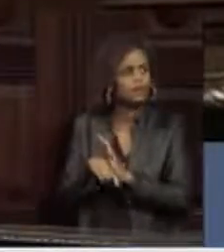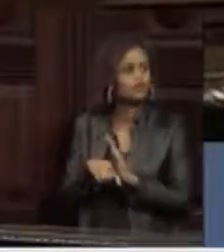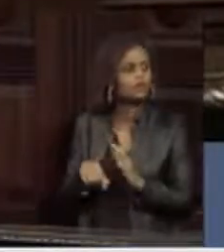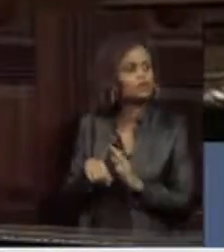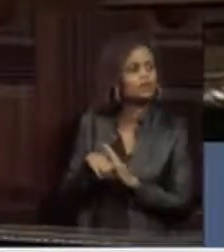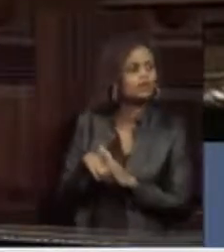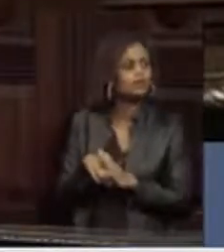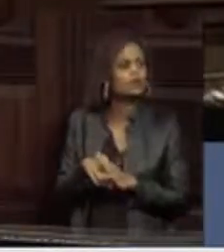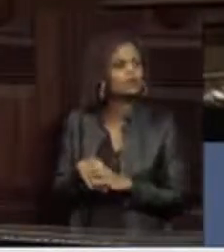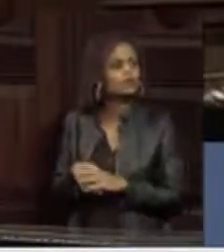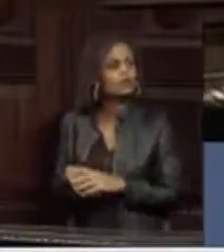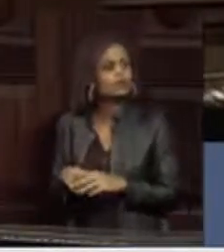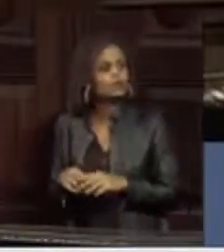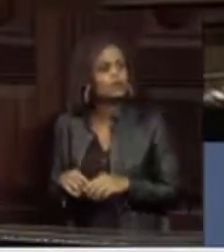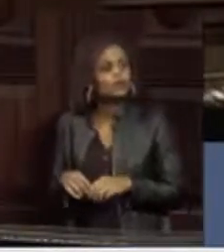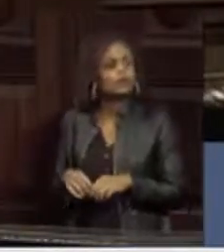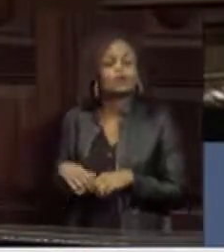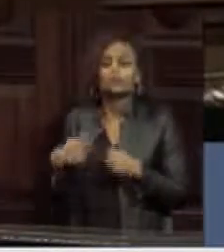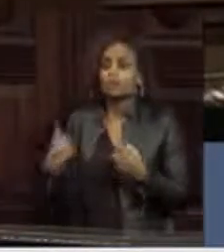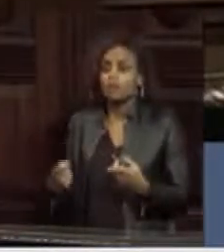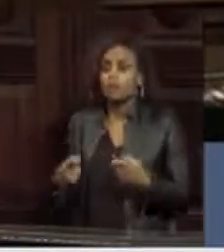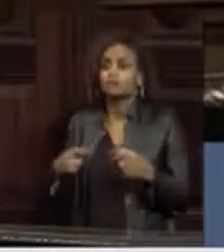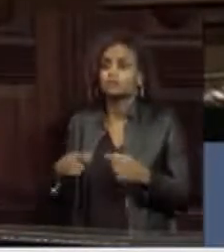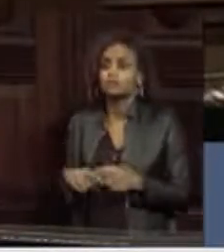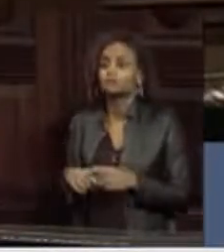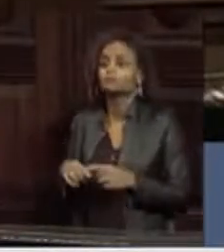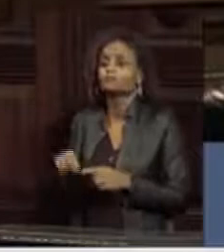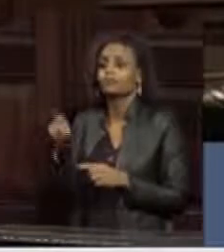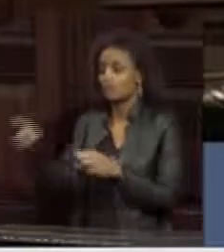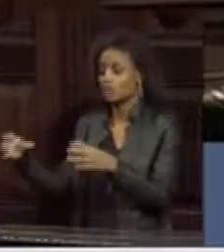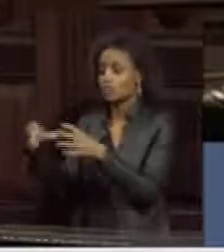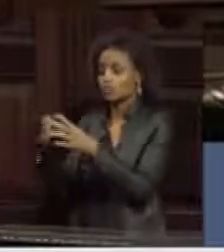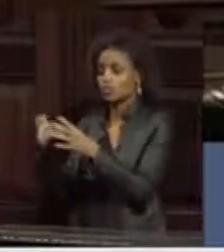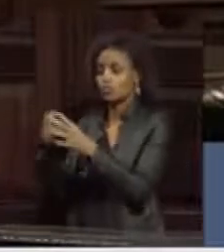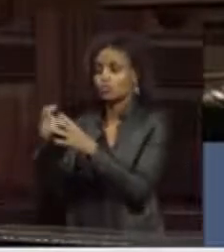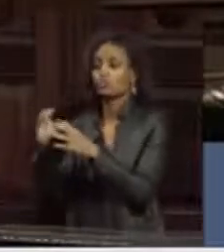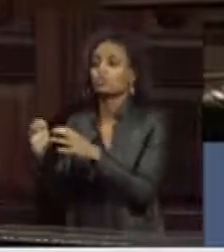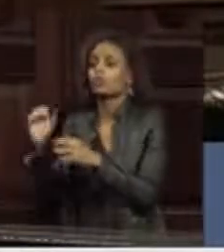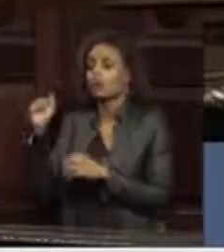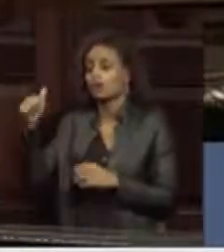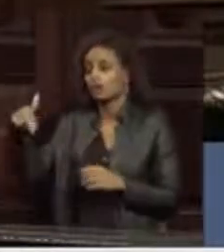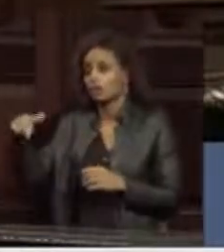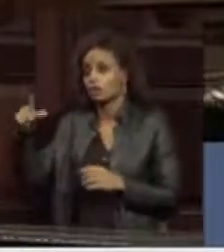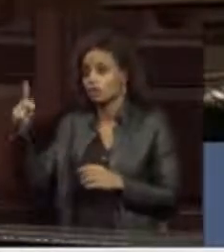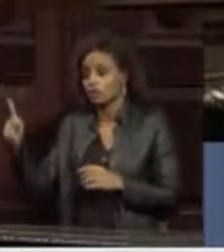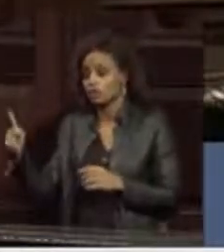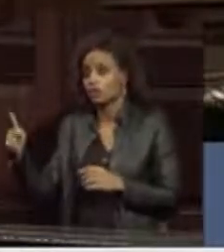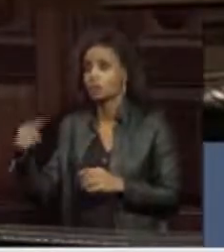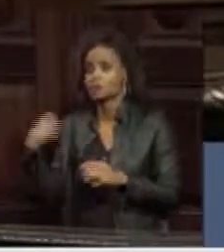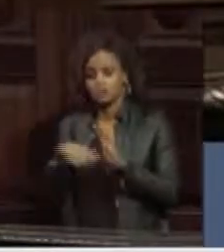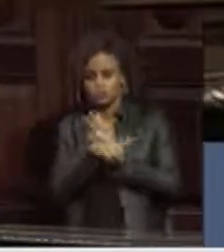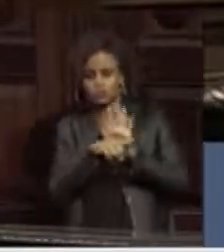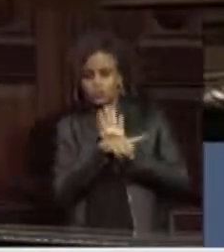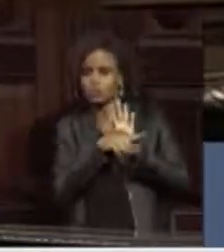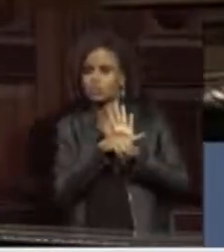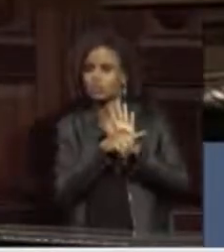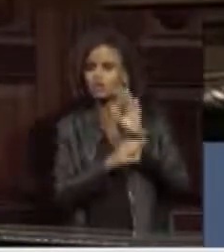controle da própria ANP nesse programa de incentivo. Nós